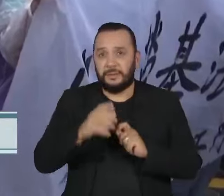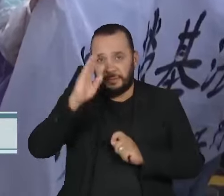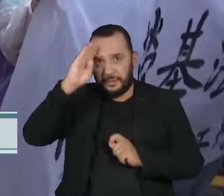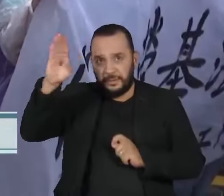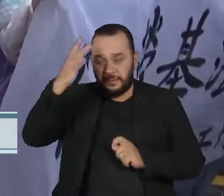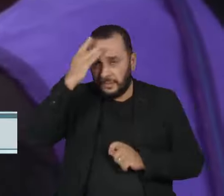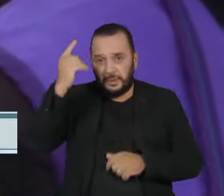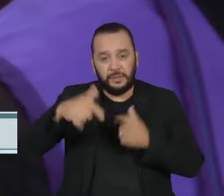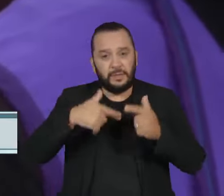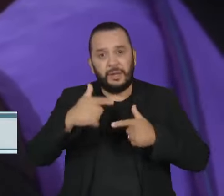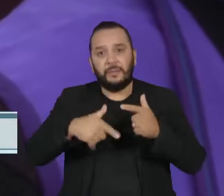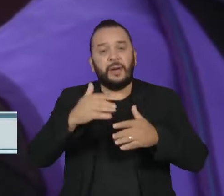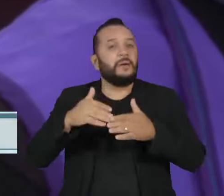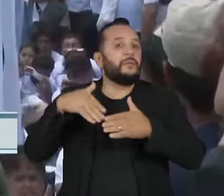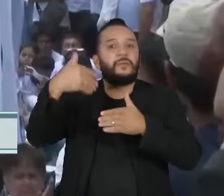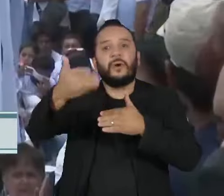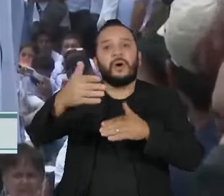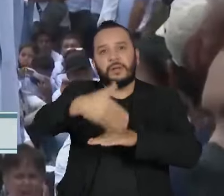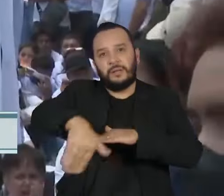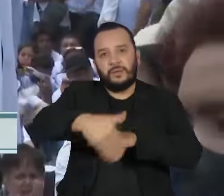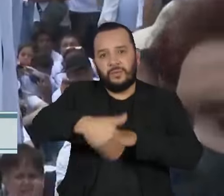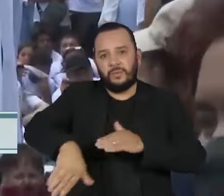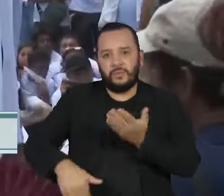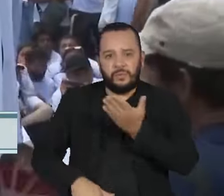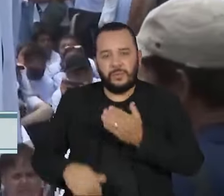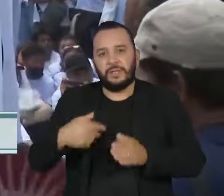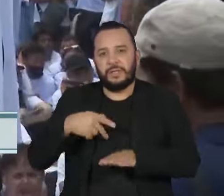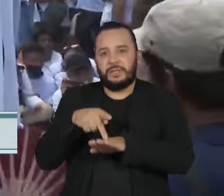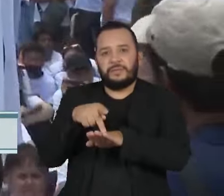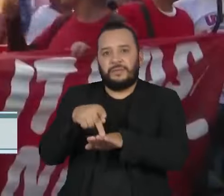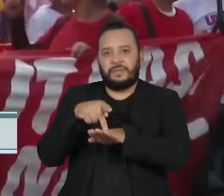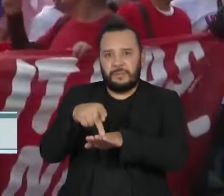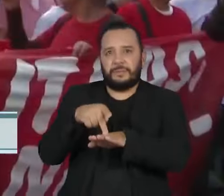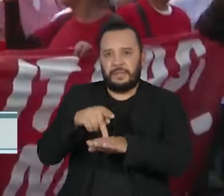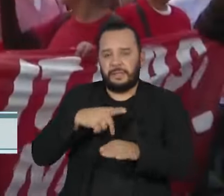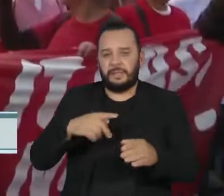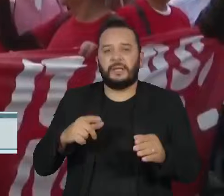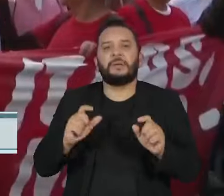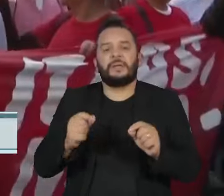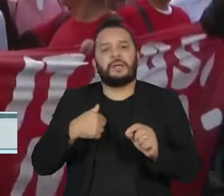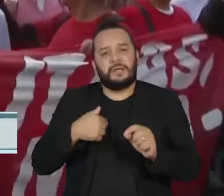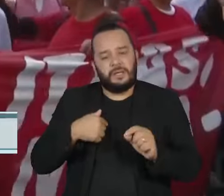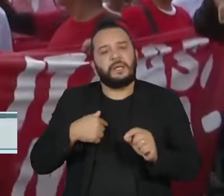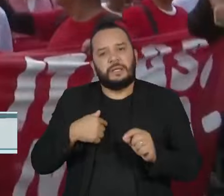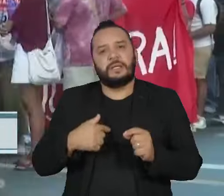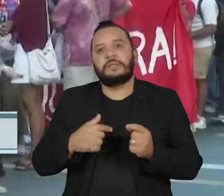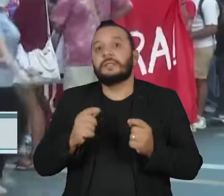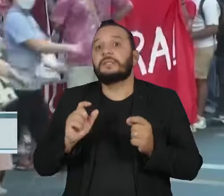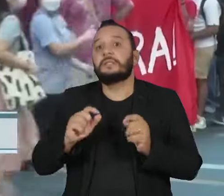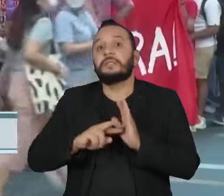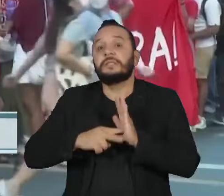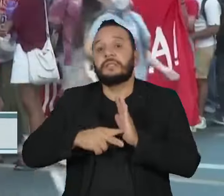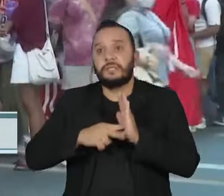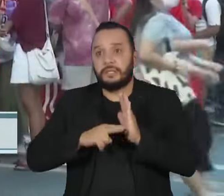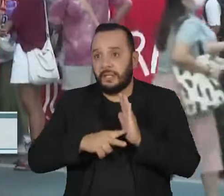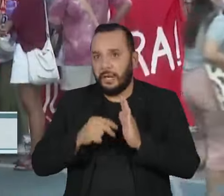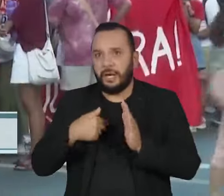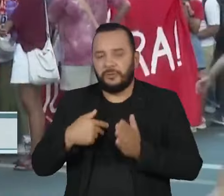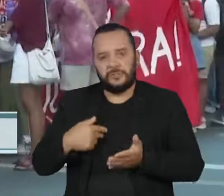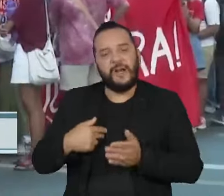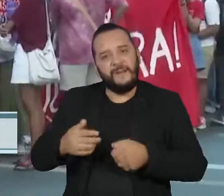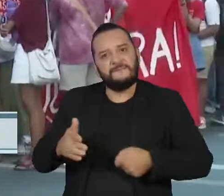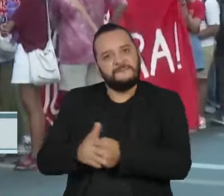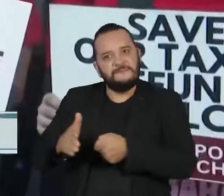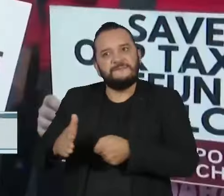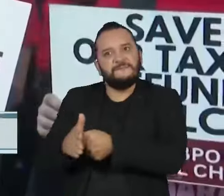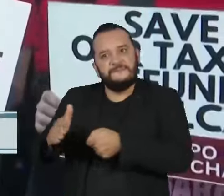quem trabalha exposto ao clima extremo. Nas Filipinas, os grandes sindicatos uniram forças para pressionar o governo a criar leis que obriguem